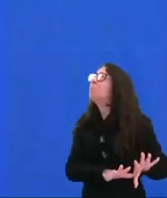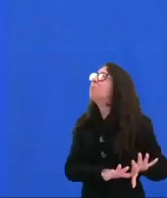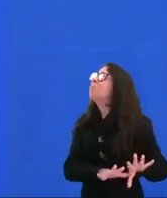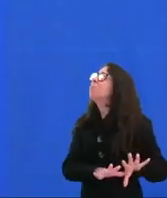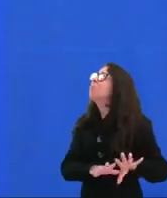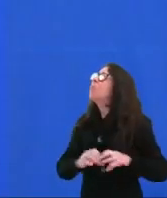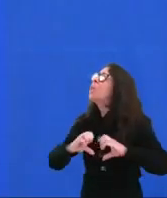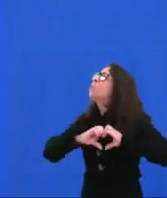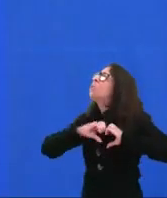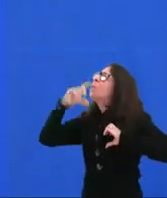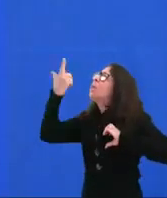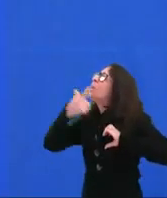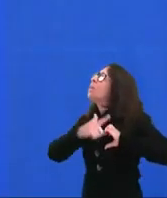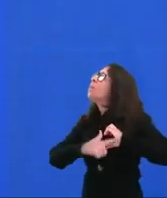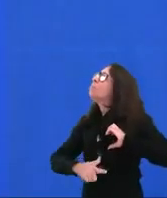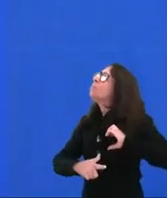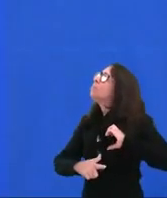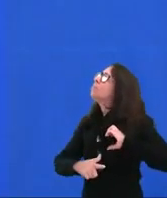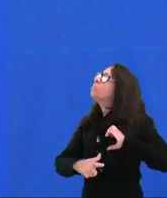As pessoas